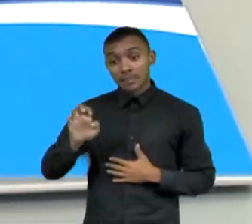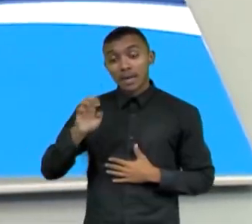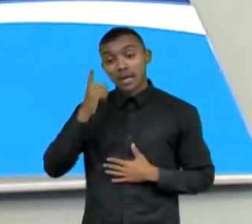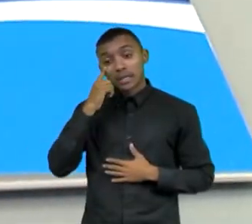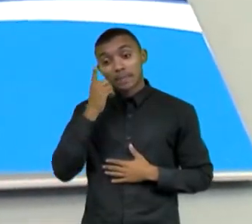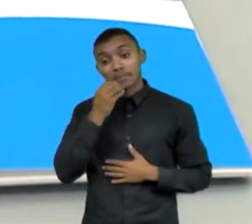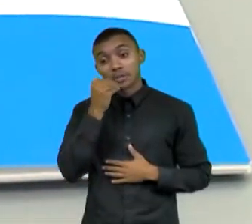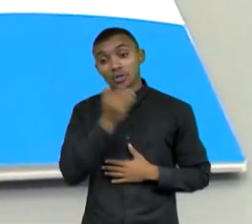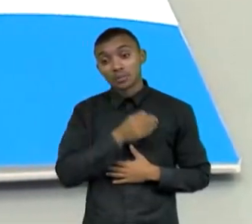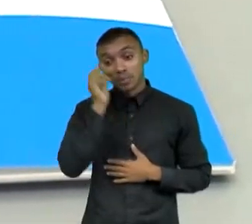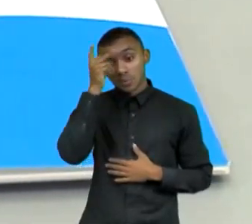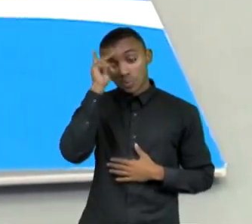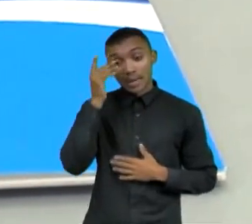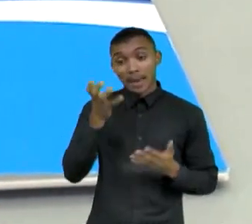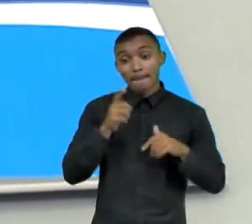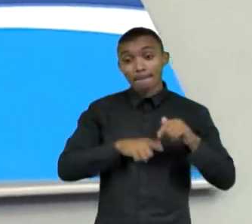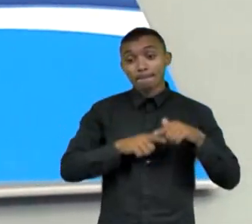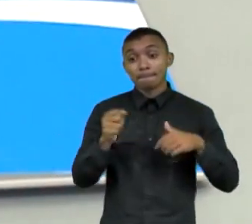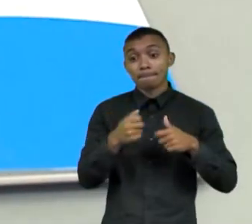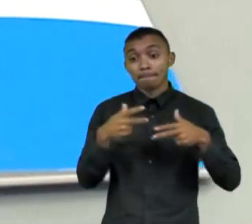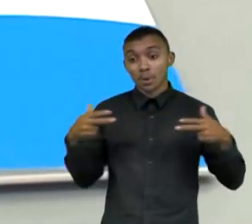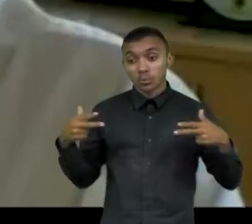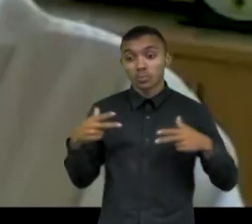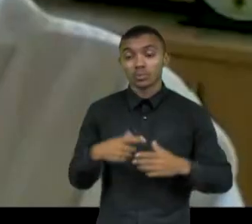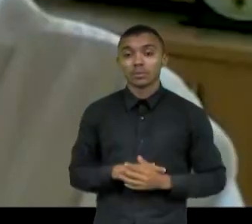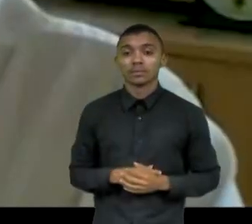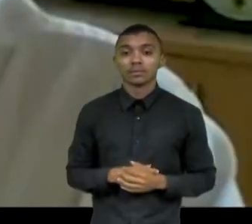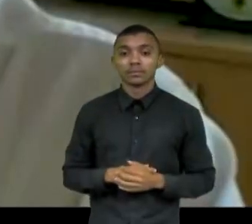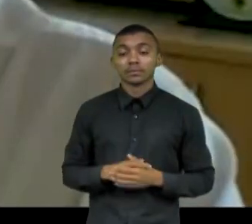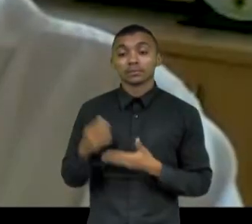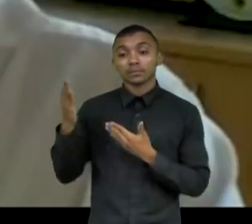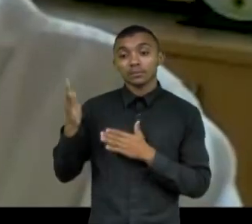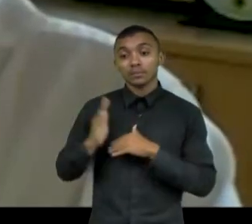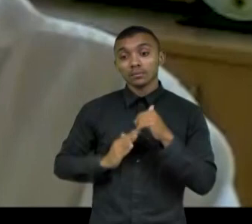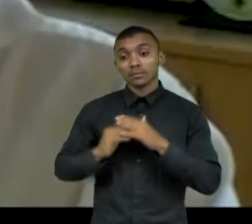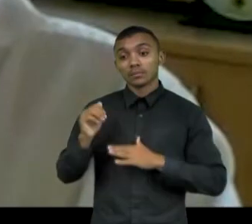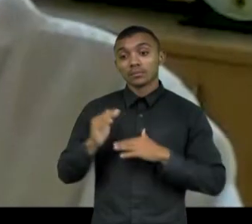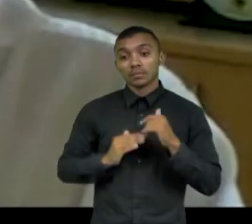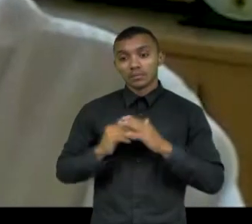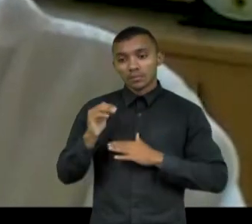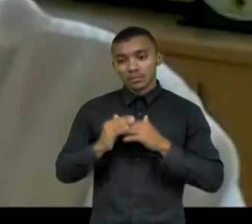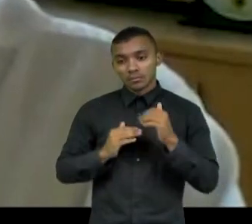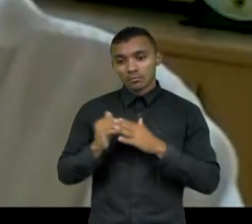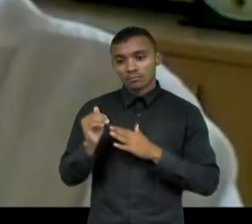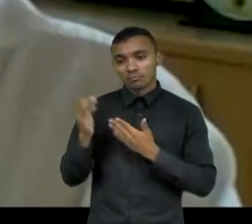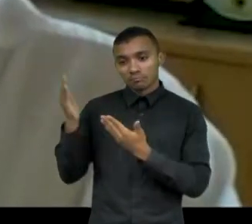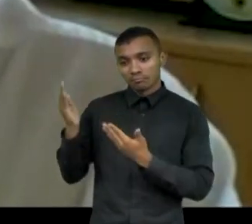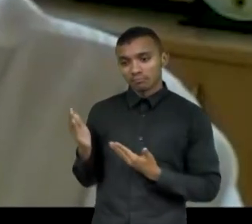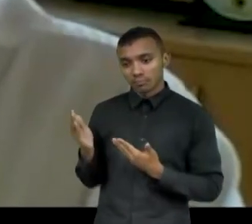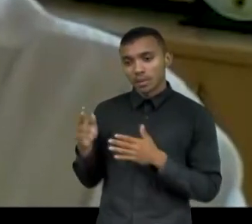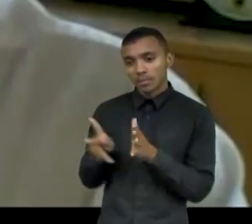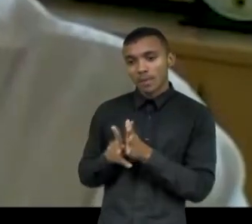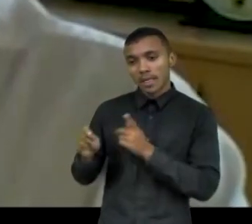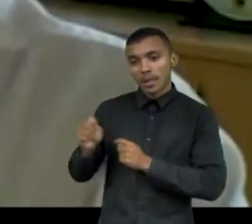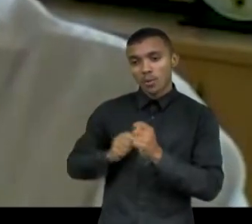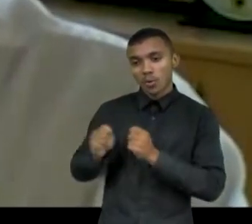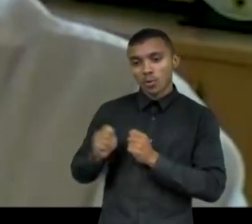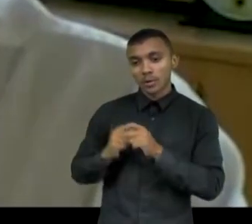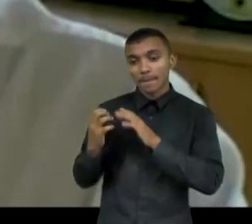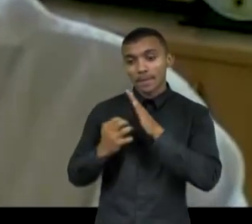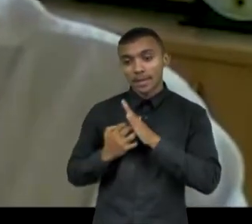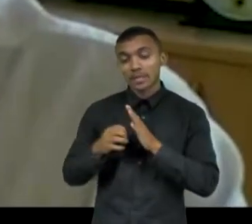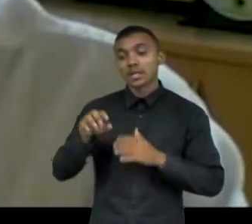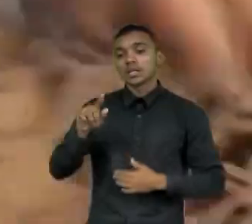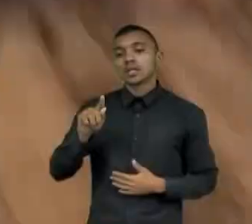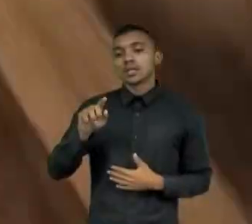indicações geográficas de produtos e serviços. O analista da Unidade de Competitividade dos Negócios do Sebrae,